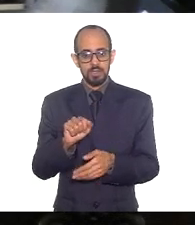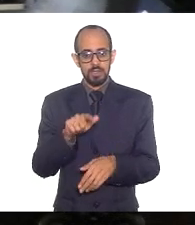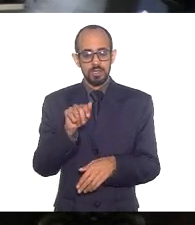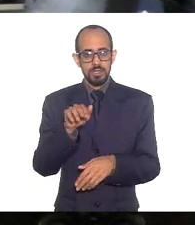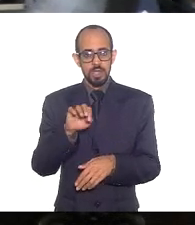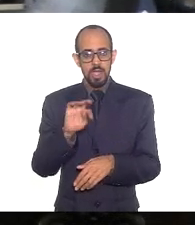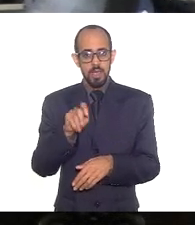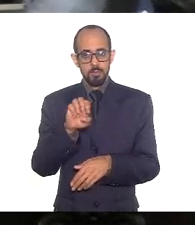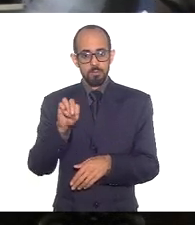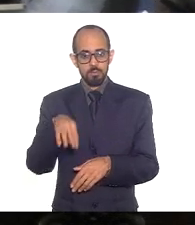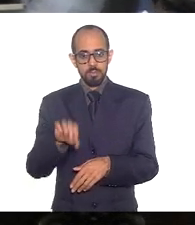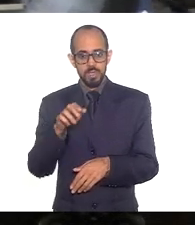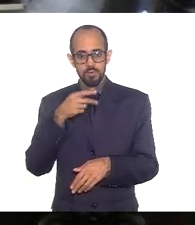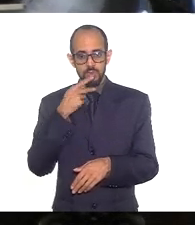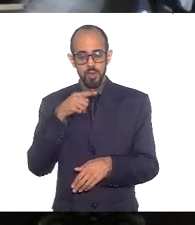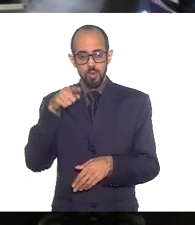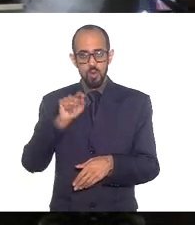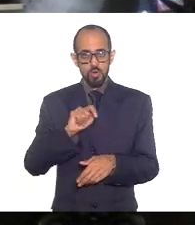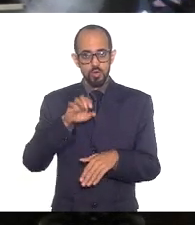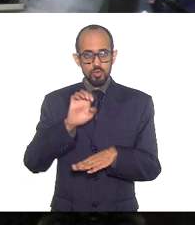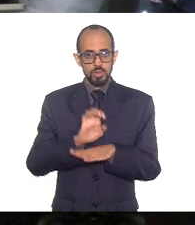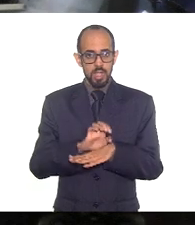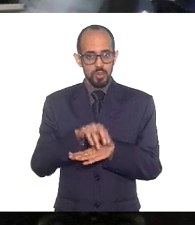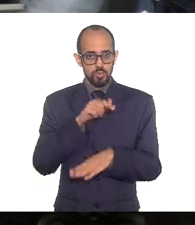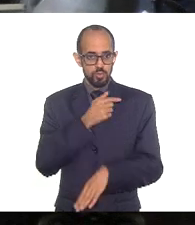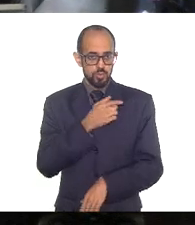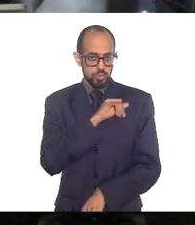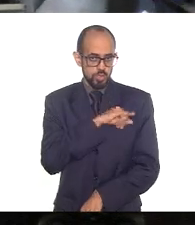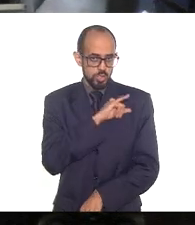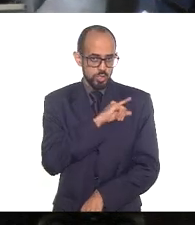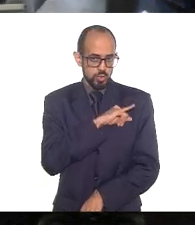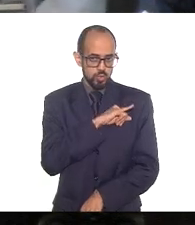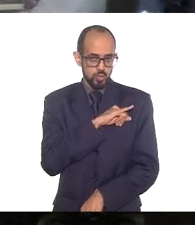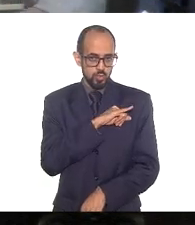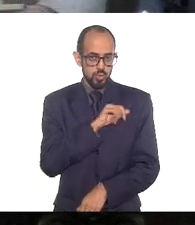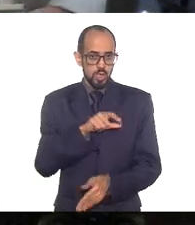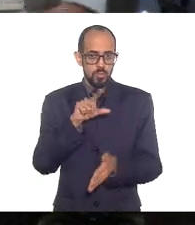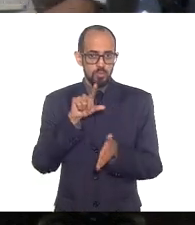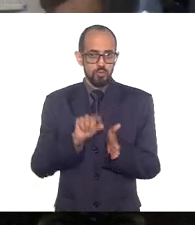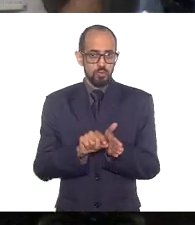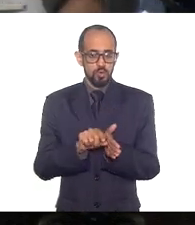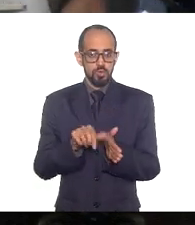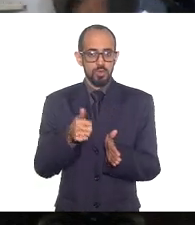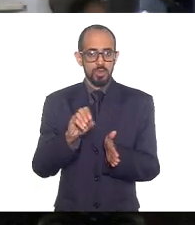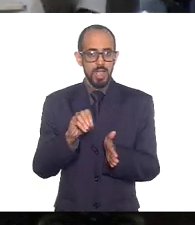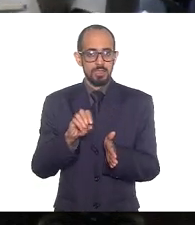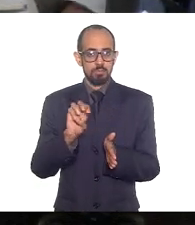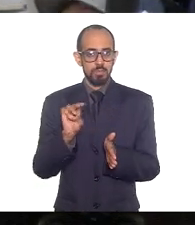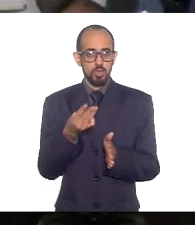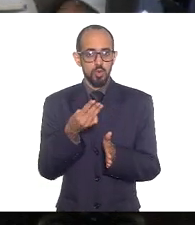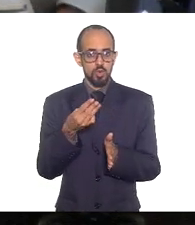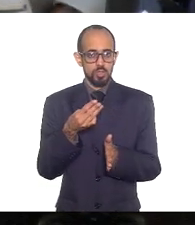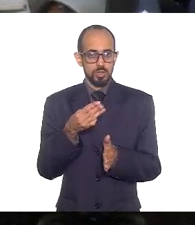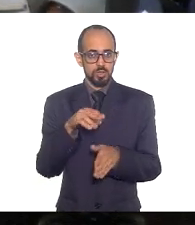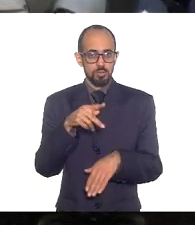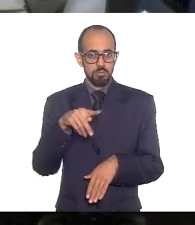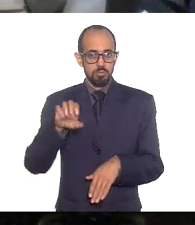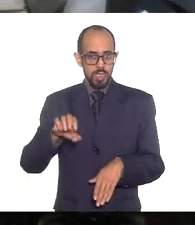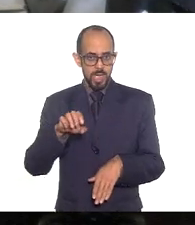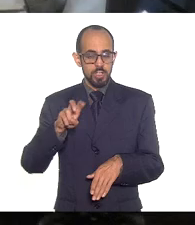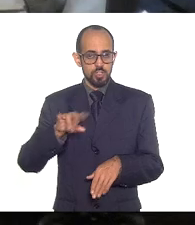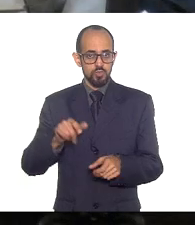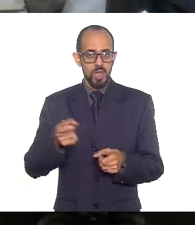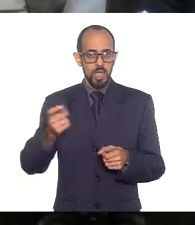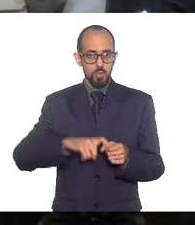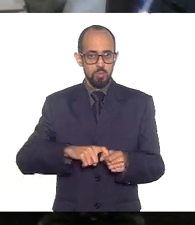dez anos Estado do Rio de Janeiro deixou de receber pelo menos 10 milhões de reais de participação especial e vamos recuperar